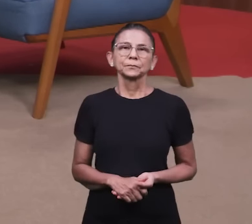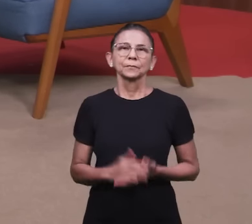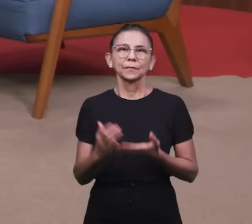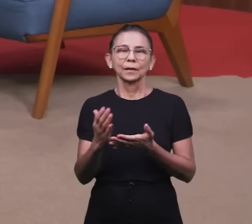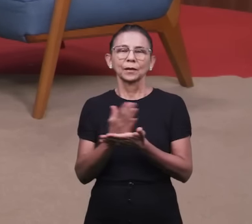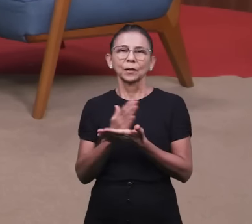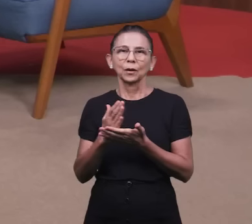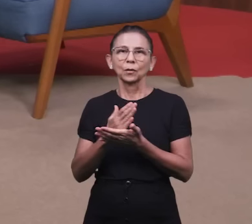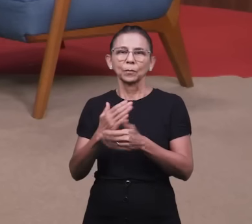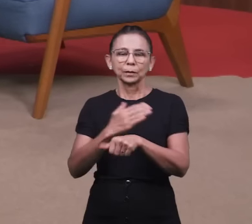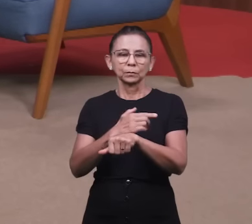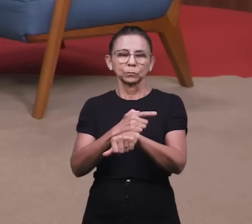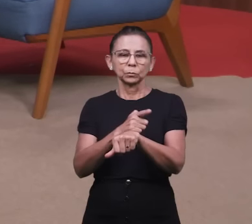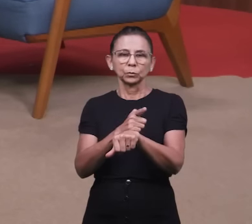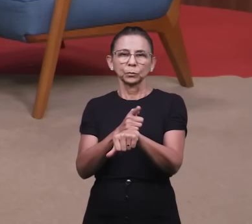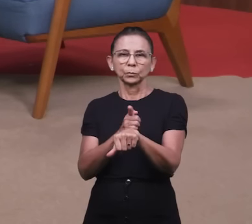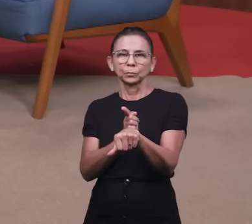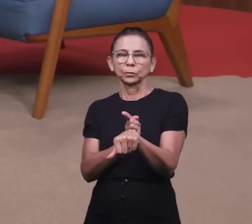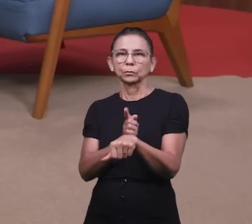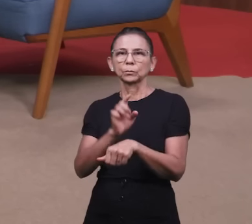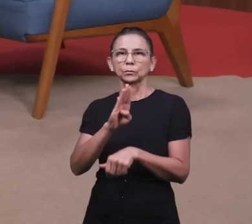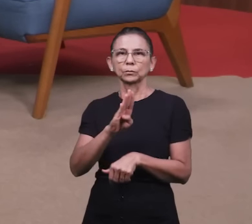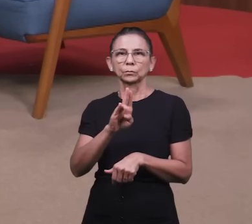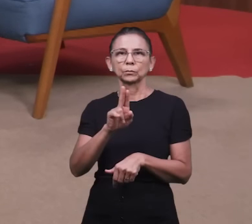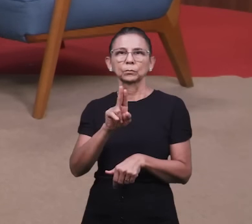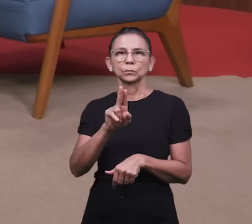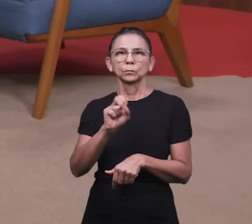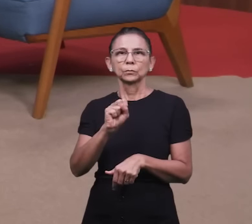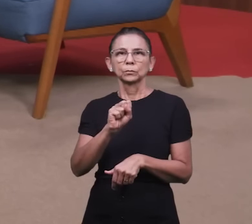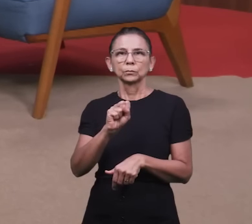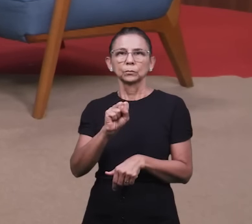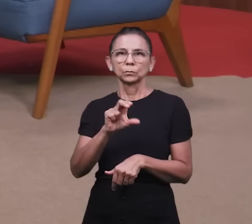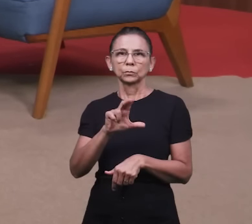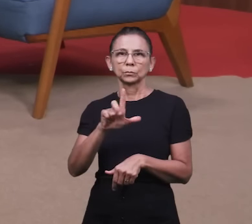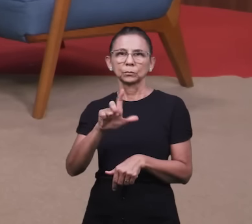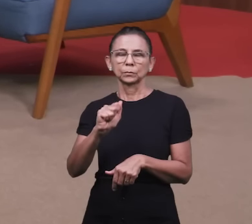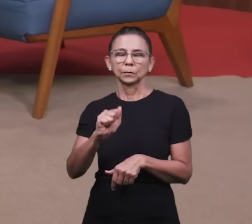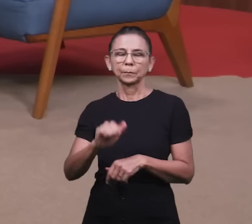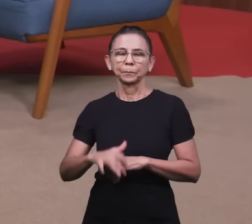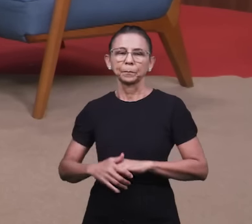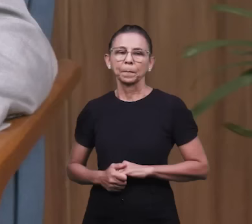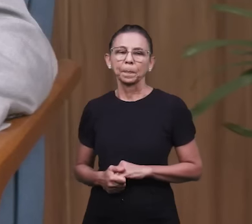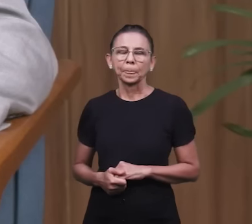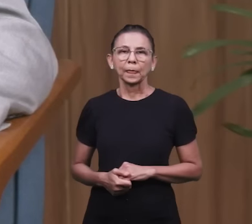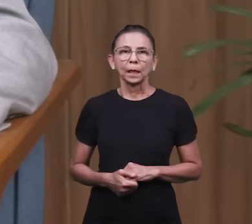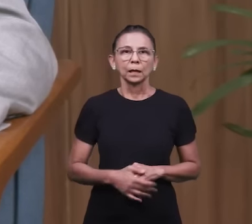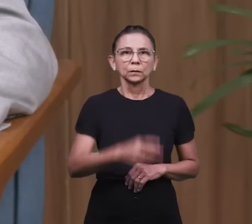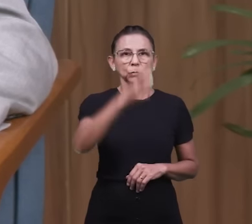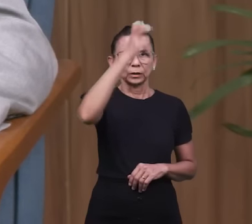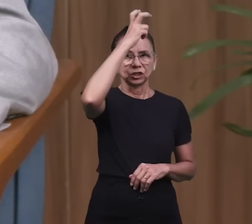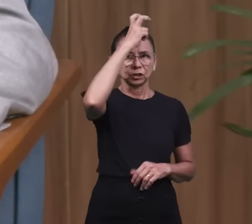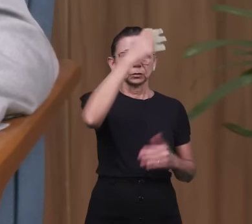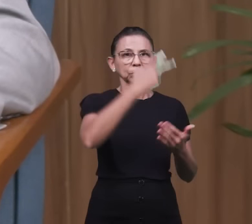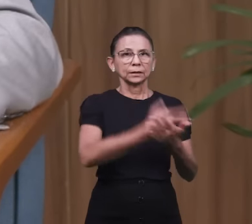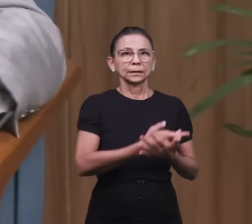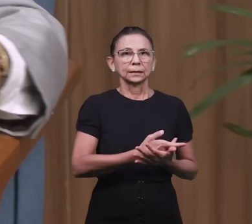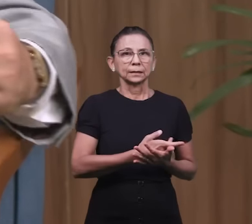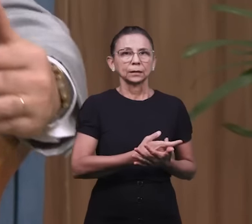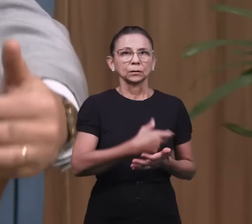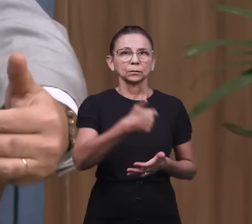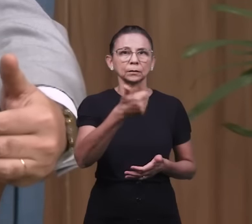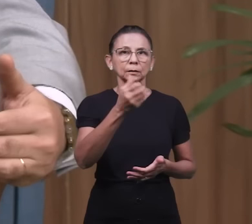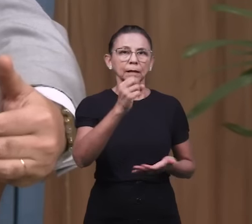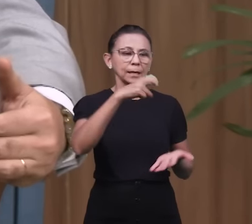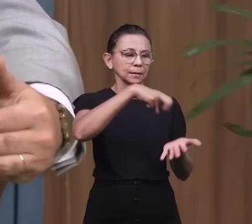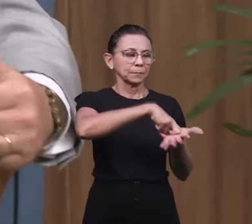a bússola é a bússola mas ali aconteceram uma sequência de 10 pragas qual a